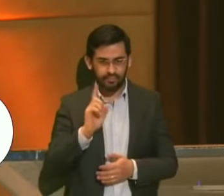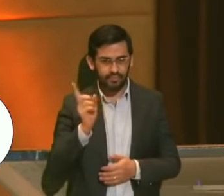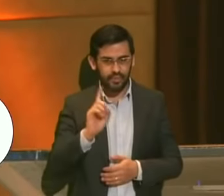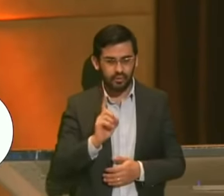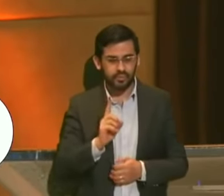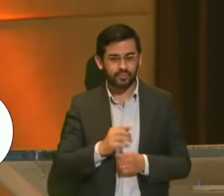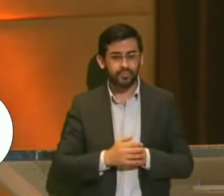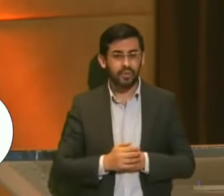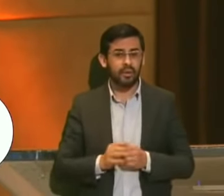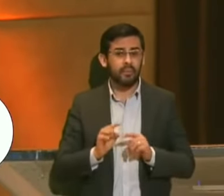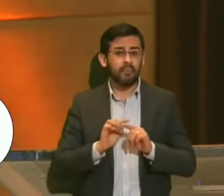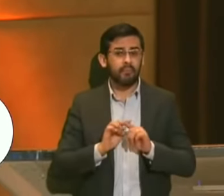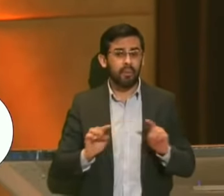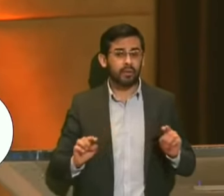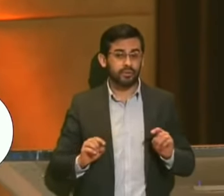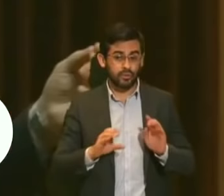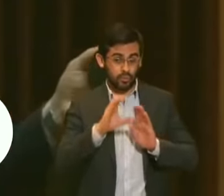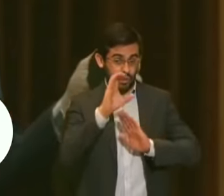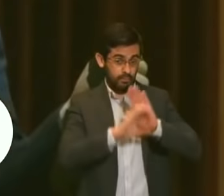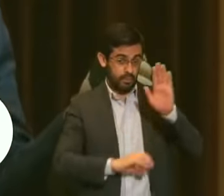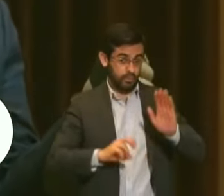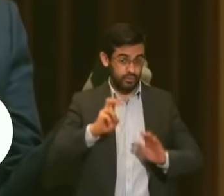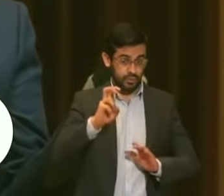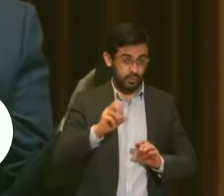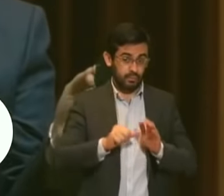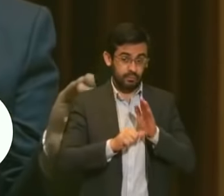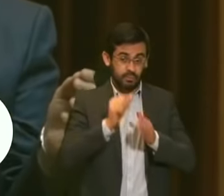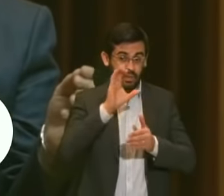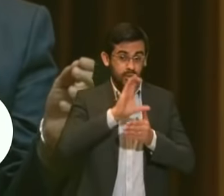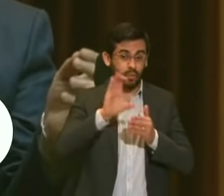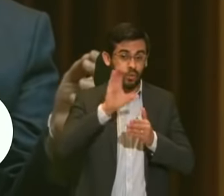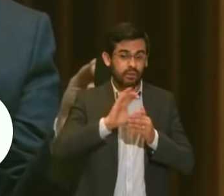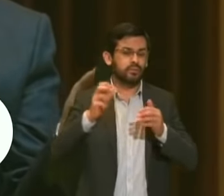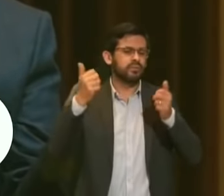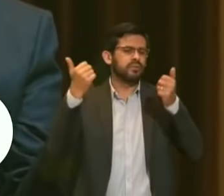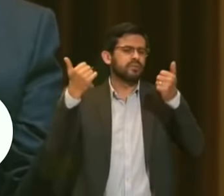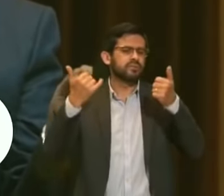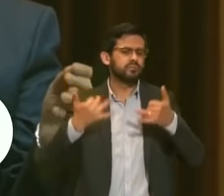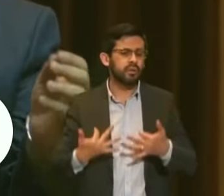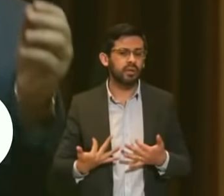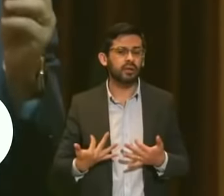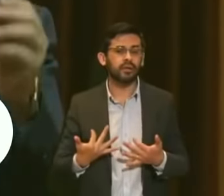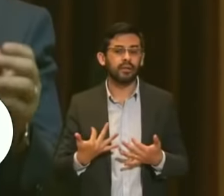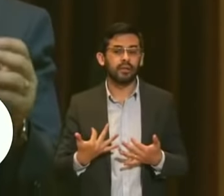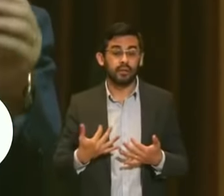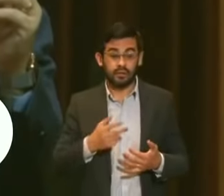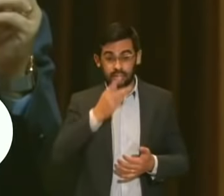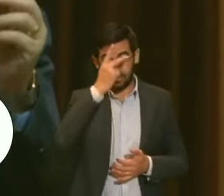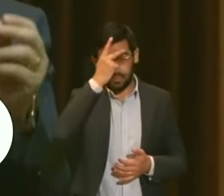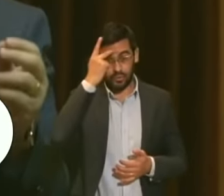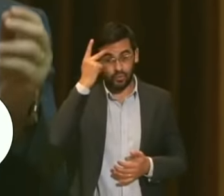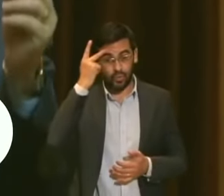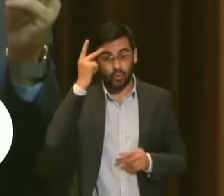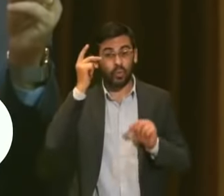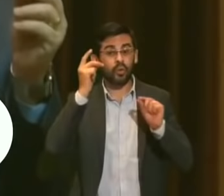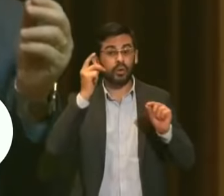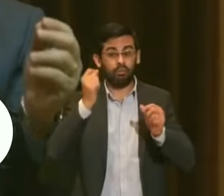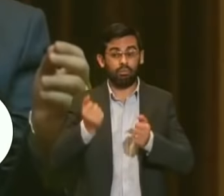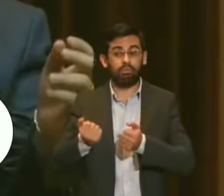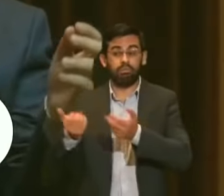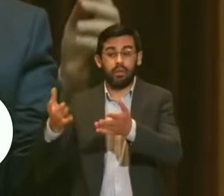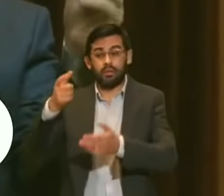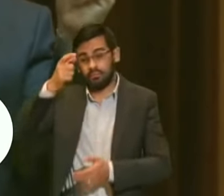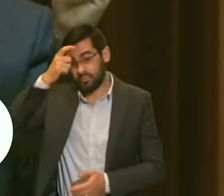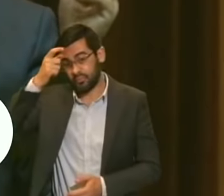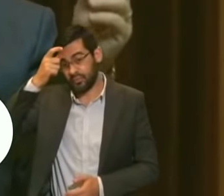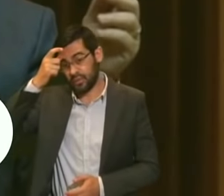uma agremiação. Lá no capítulo 5, 1 Coríntios, ele usa uma expressão muito forte: que essa pessoa seja entregue a